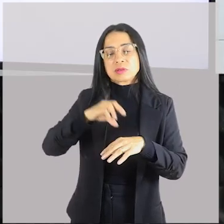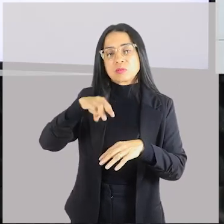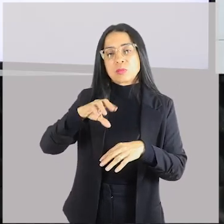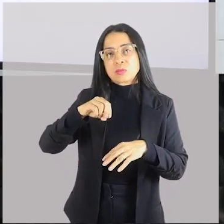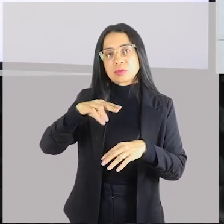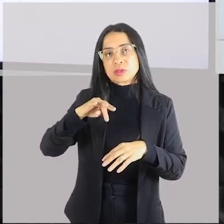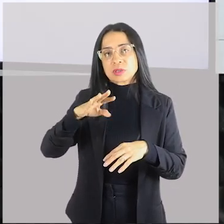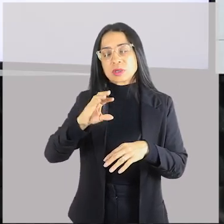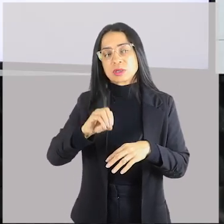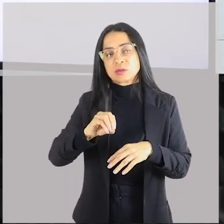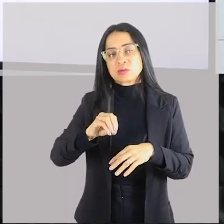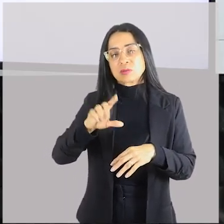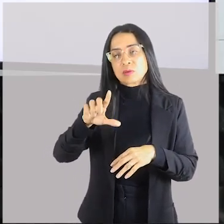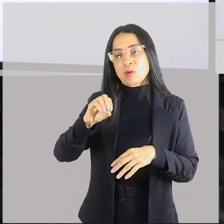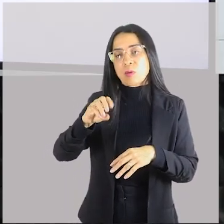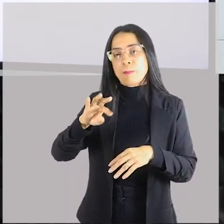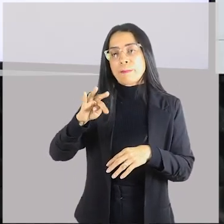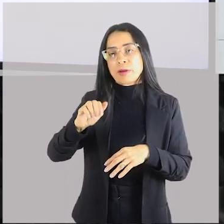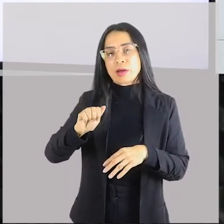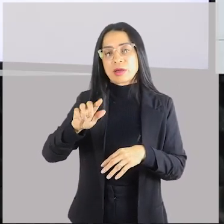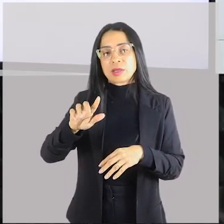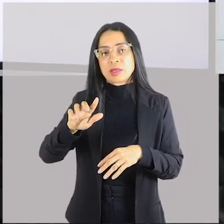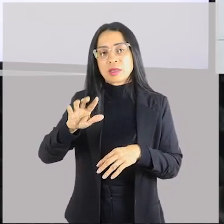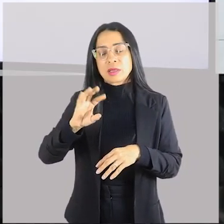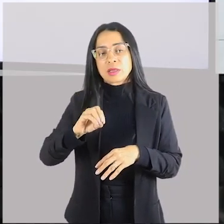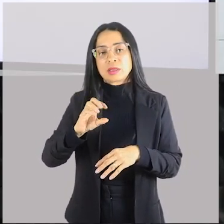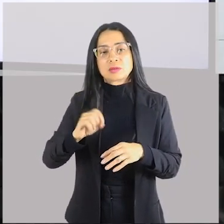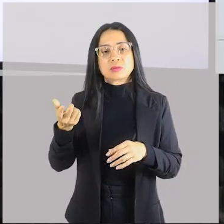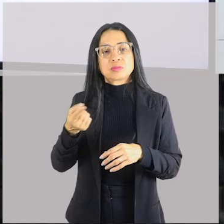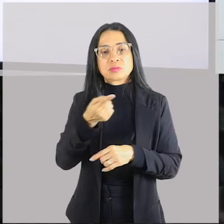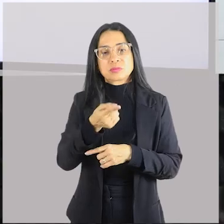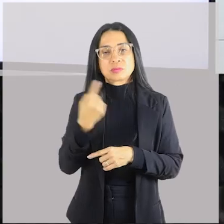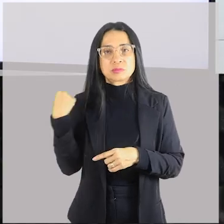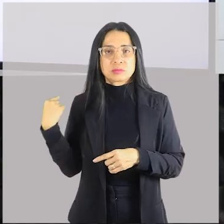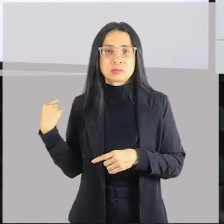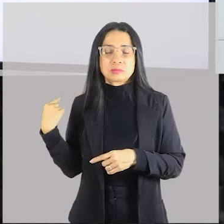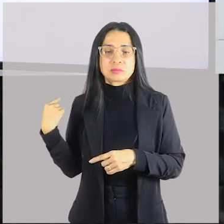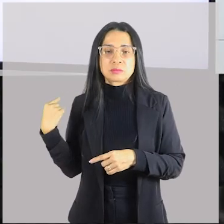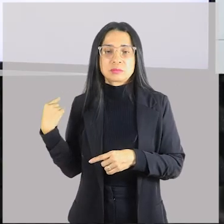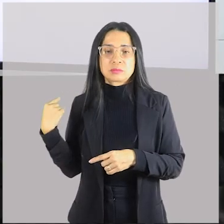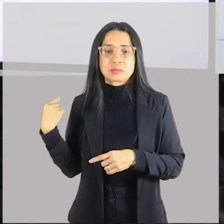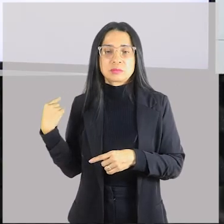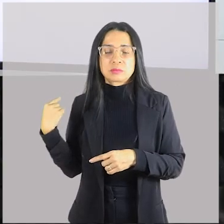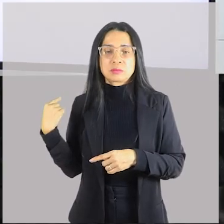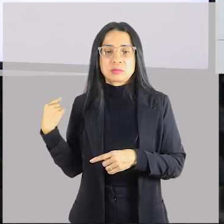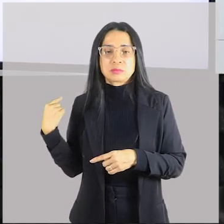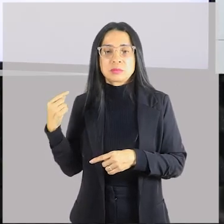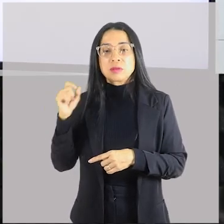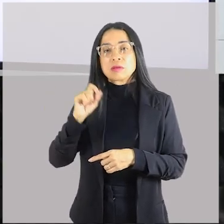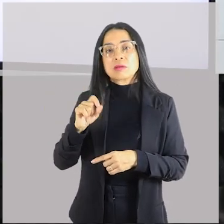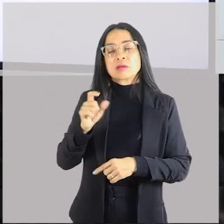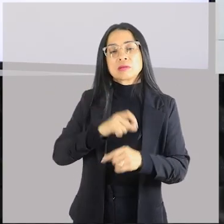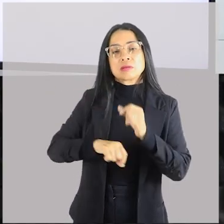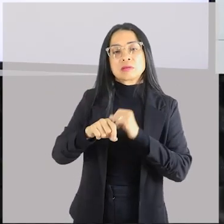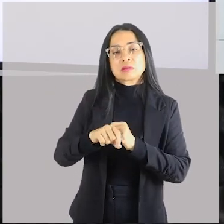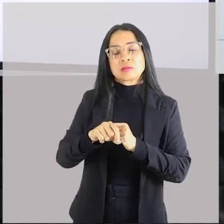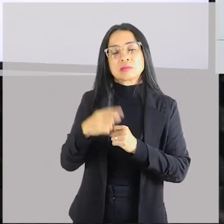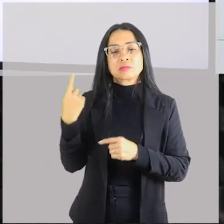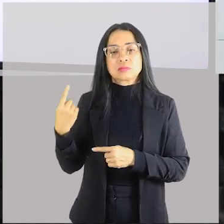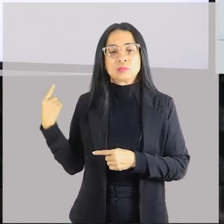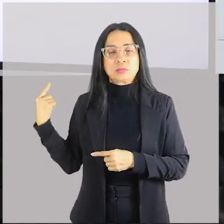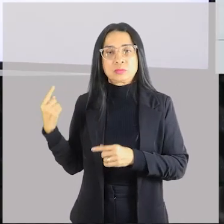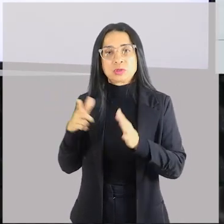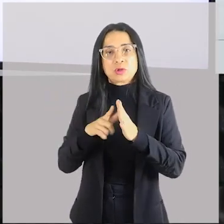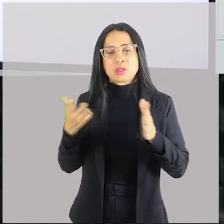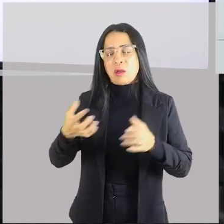sío de Picão Amarelo lapor detonou acabou tanto com a exposição de Segal no jornal e a de malfa no jornal